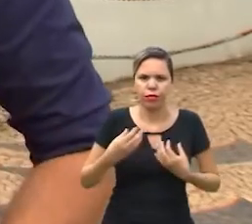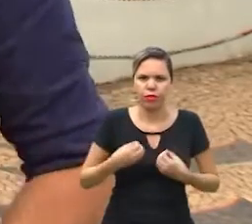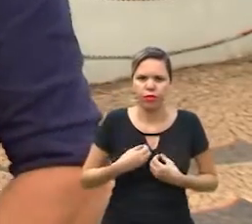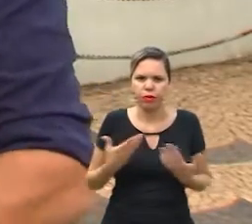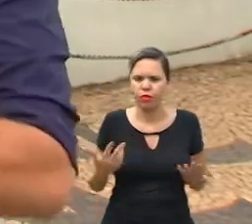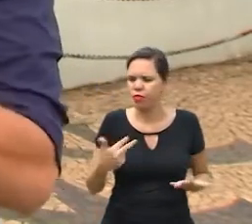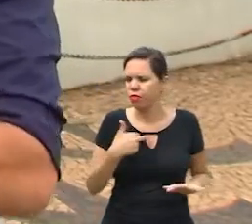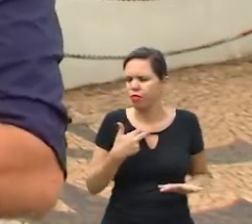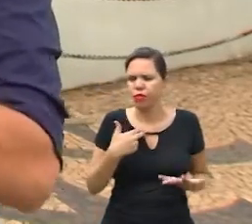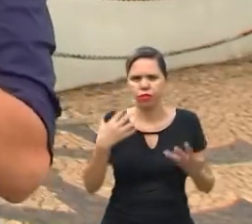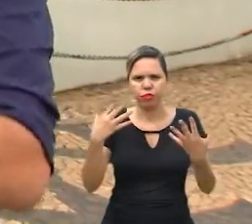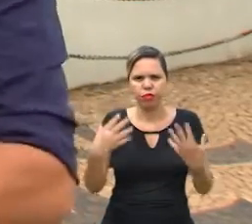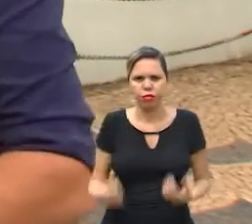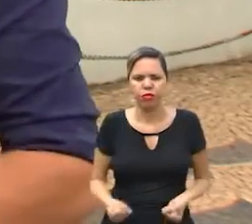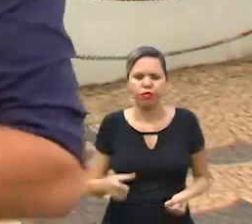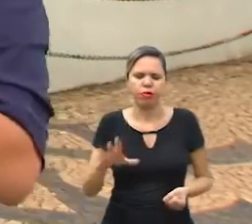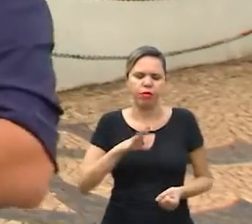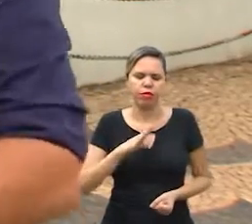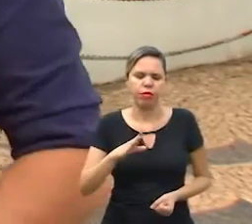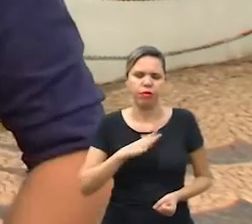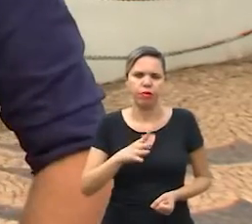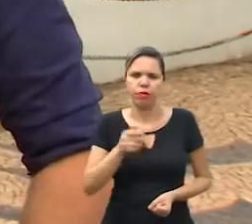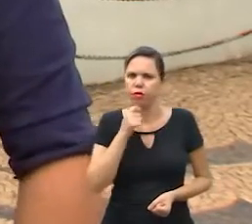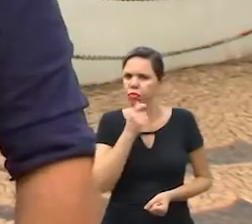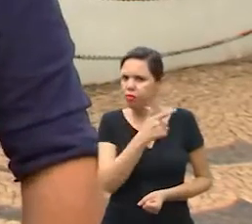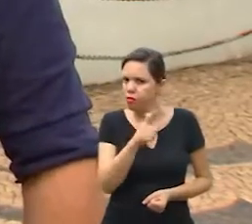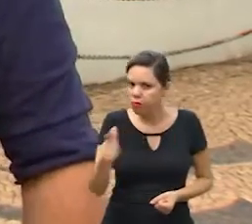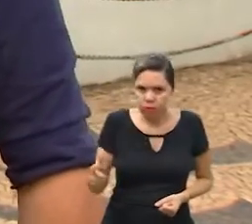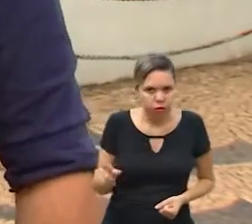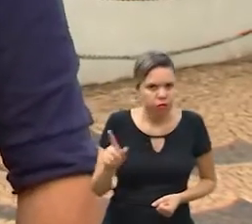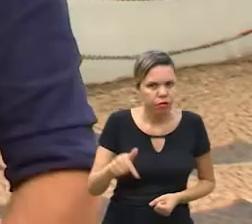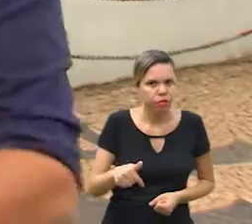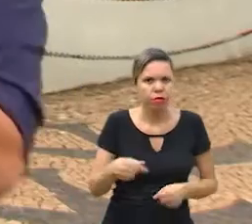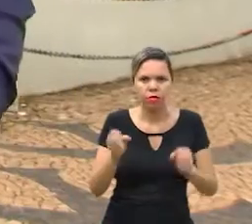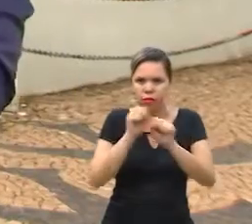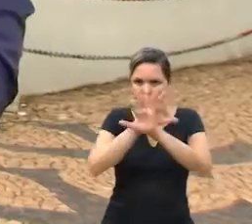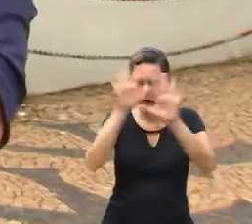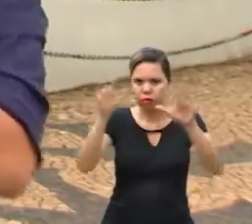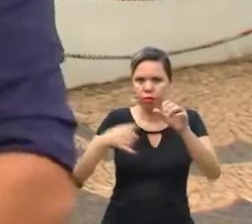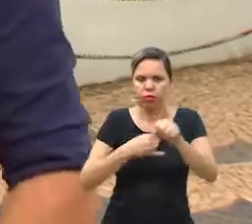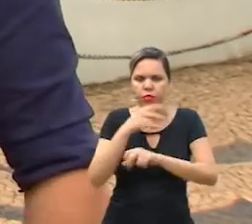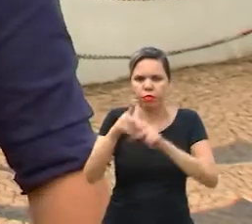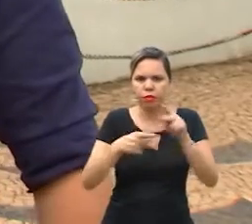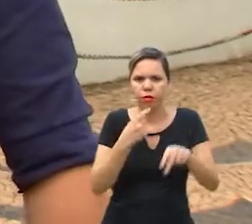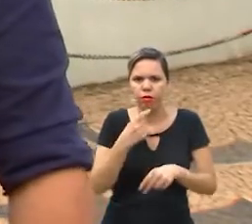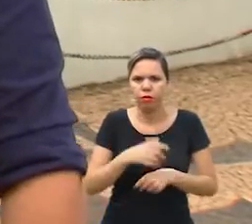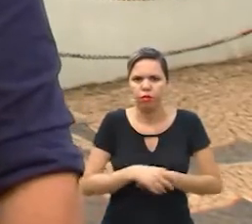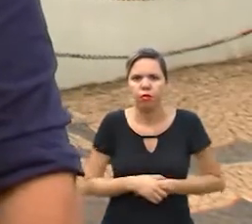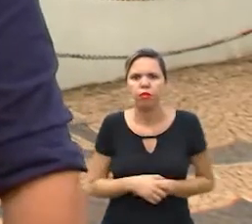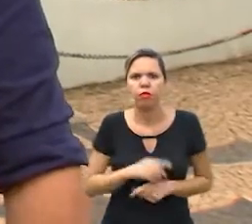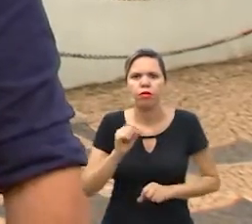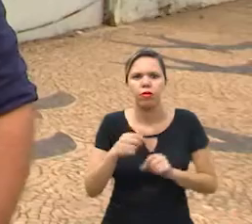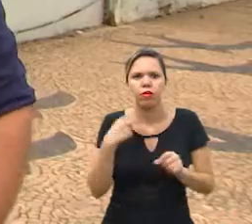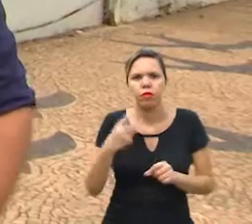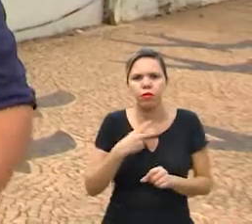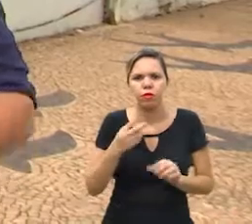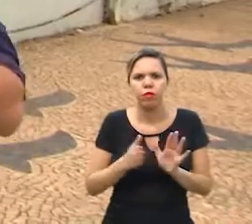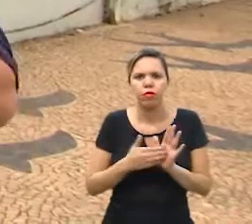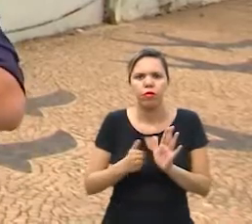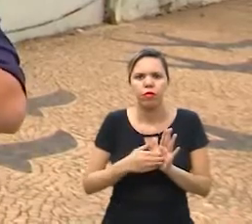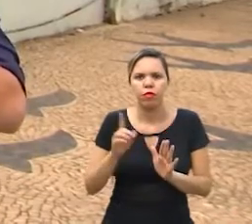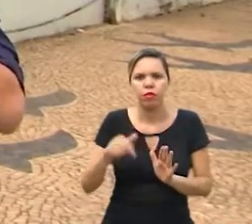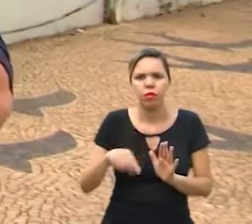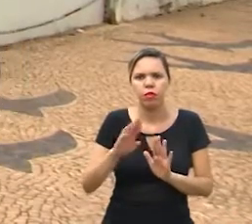acesso à informação. É inadmissível que a nossa cidade ainda não tenha essa transparência para a população de Campinas. O